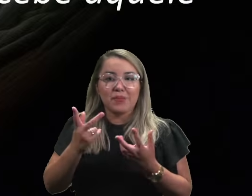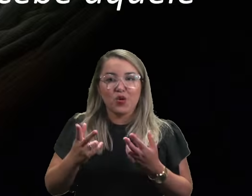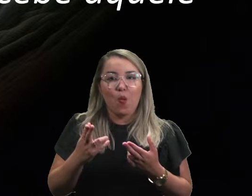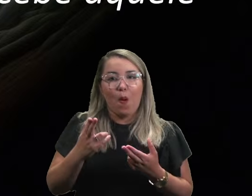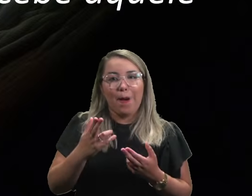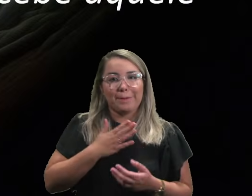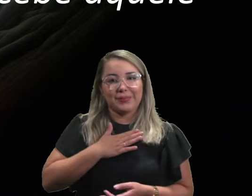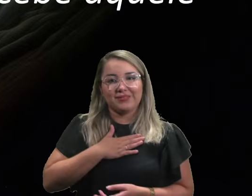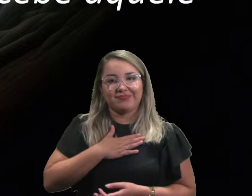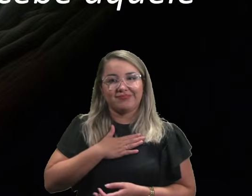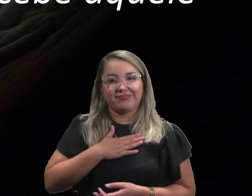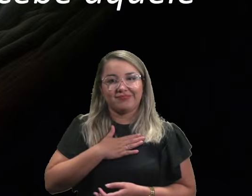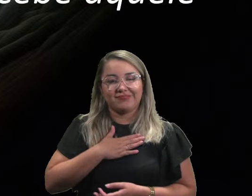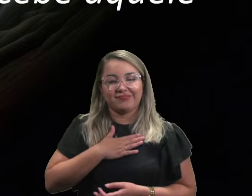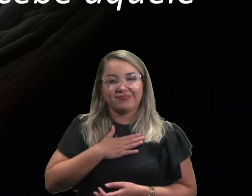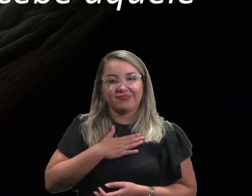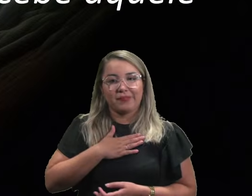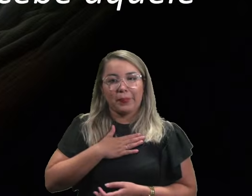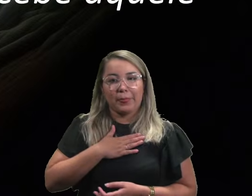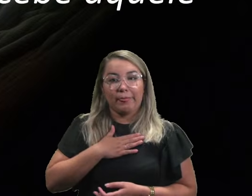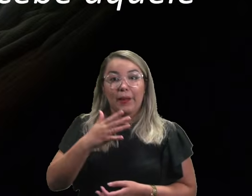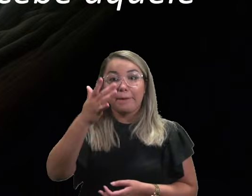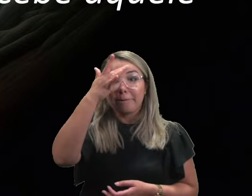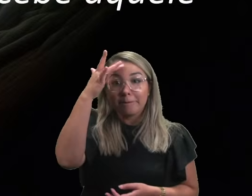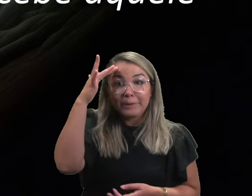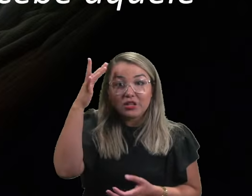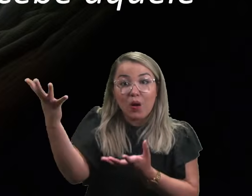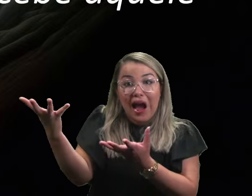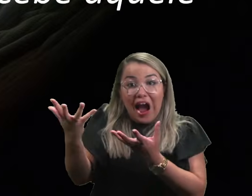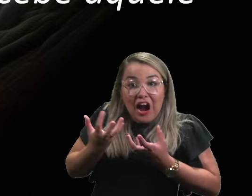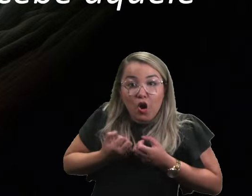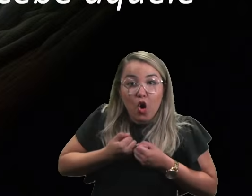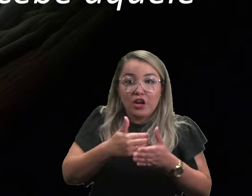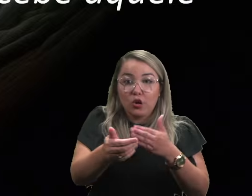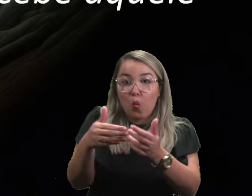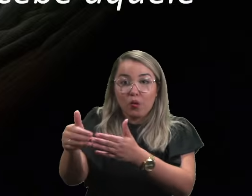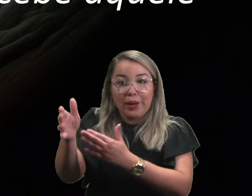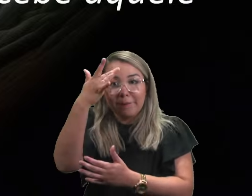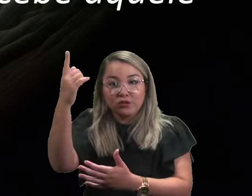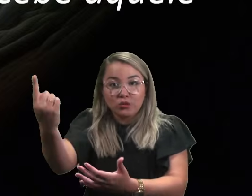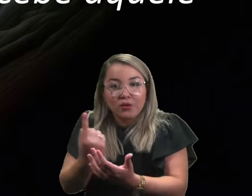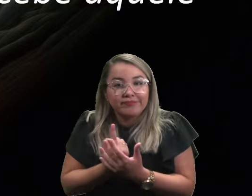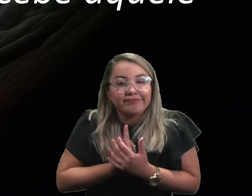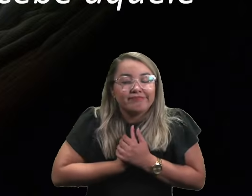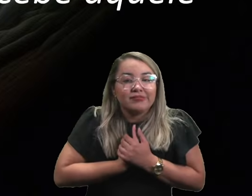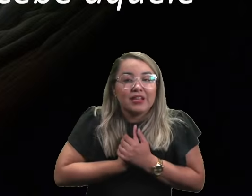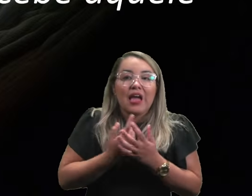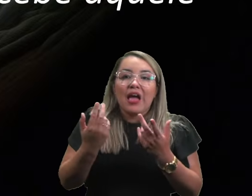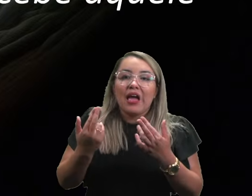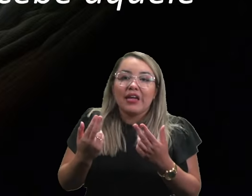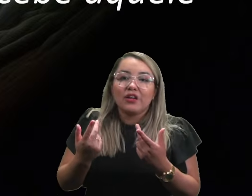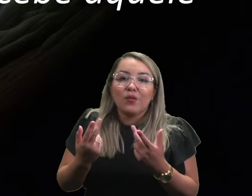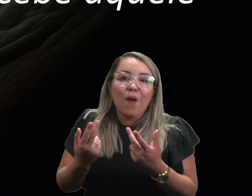mim me recebe. E quem me recebe, recebe aquele que me enviou.